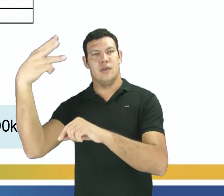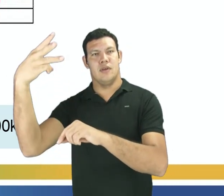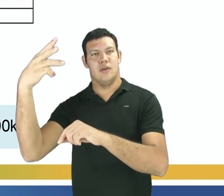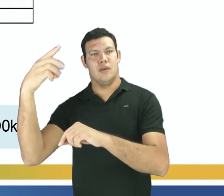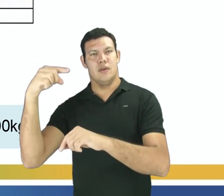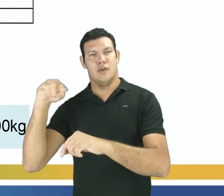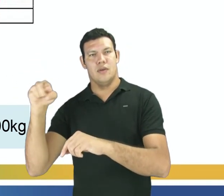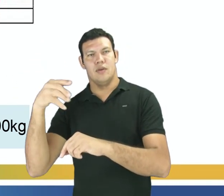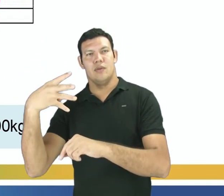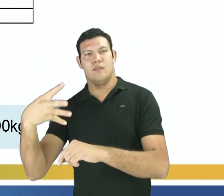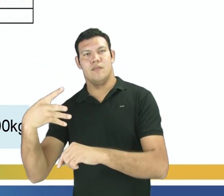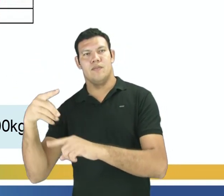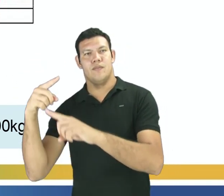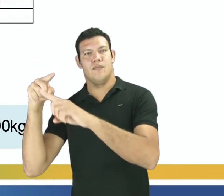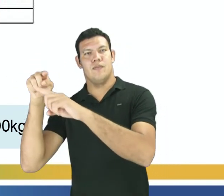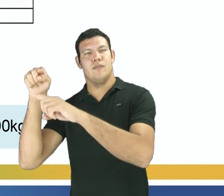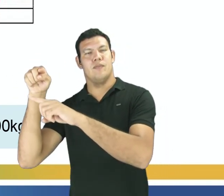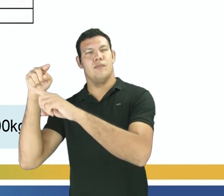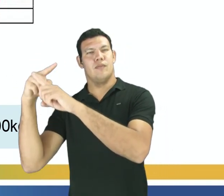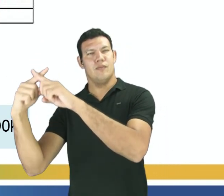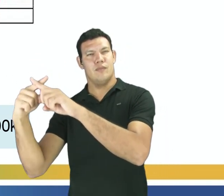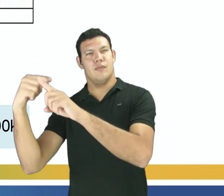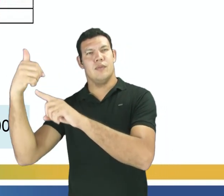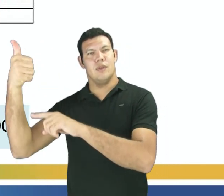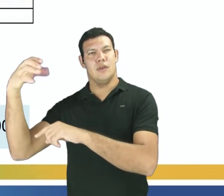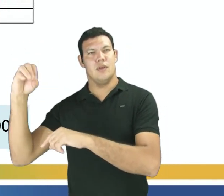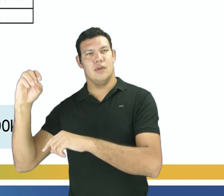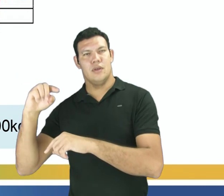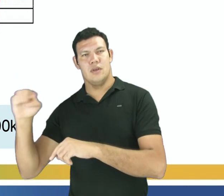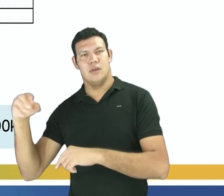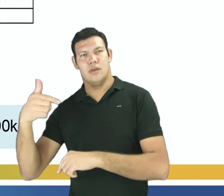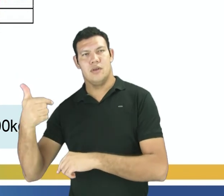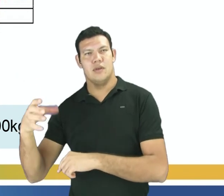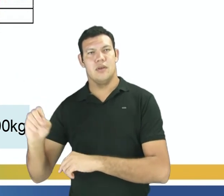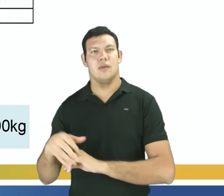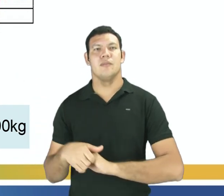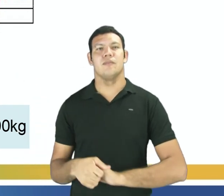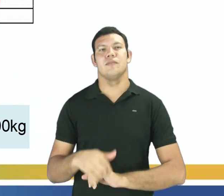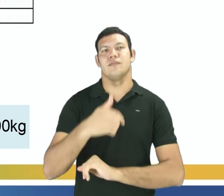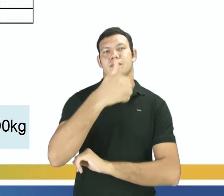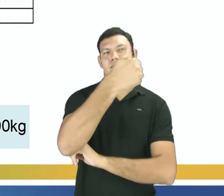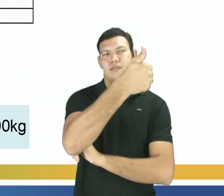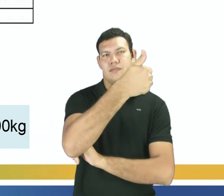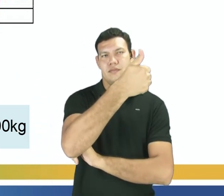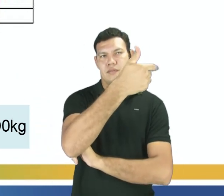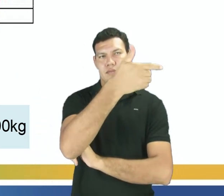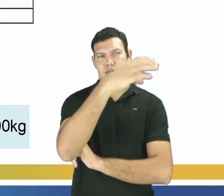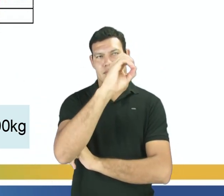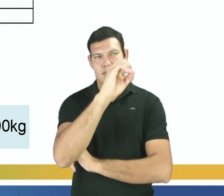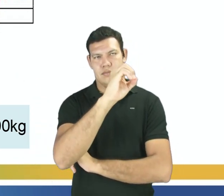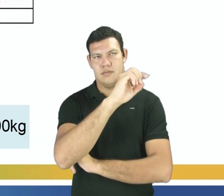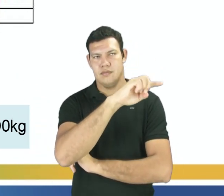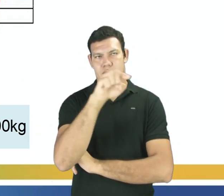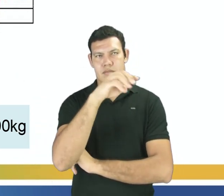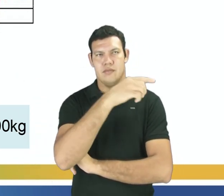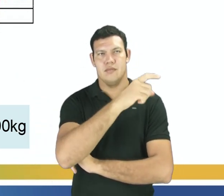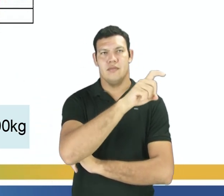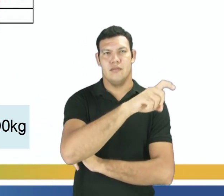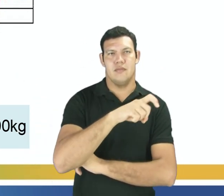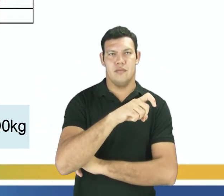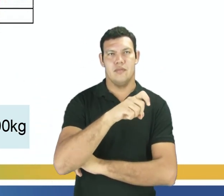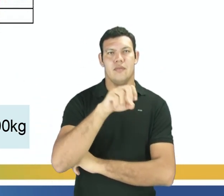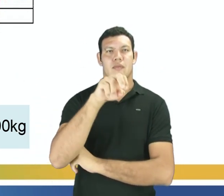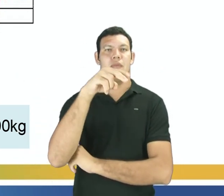sobre x e 30 sobre 200. 30 vezes x, 30x e 120 vezes